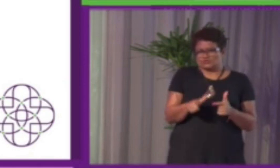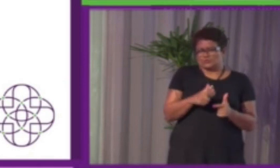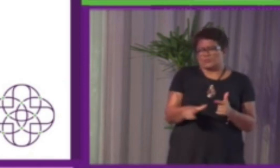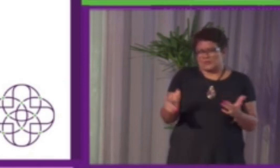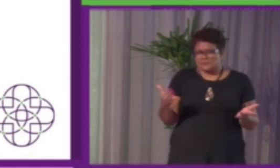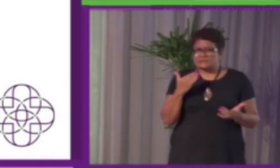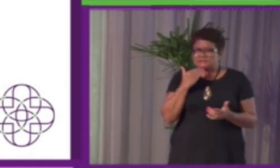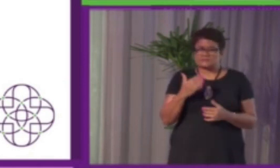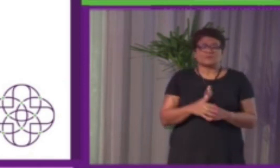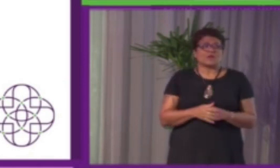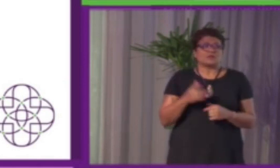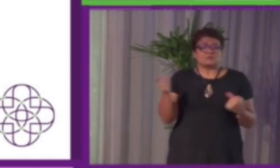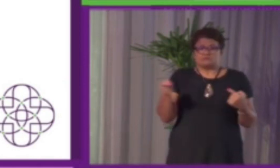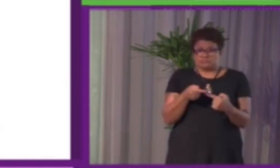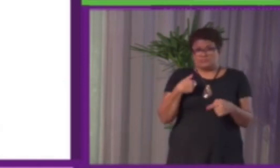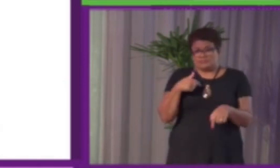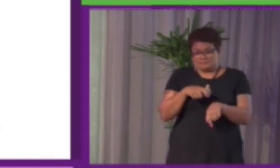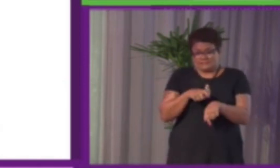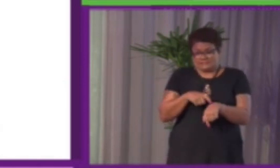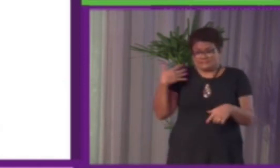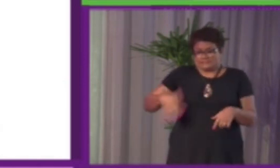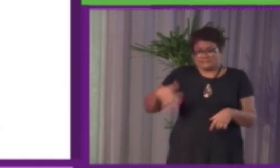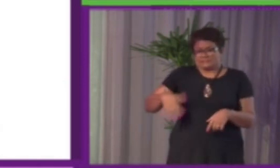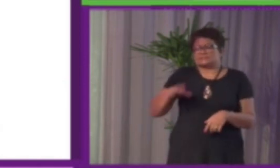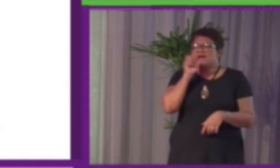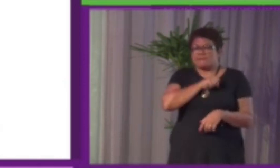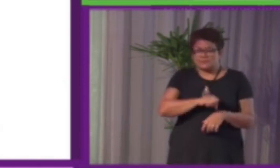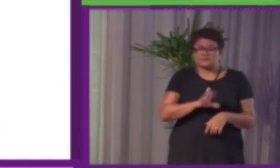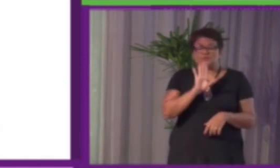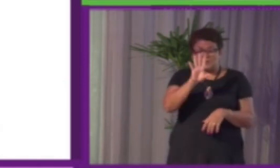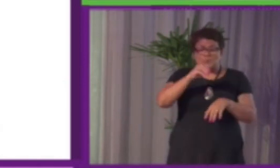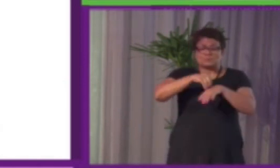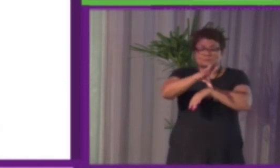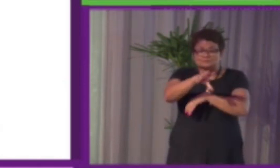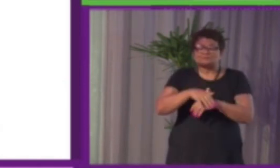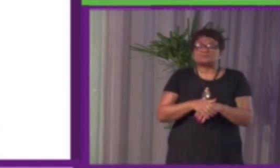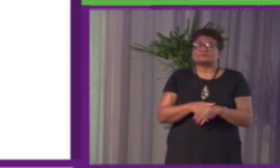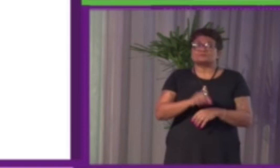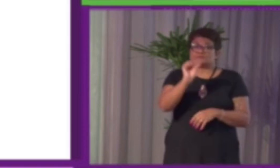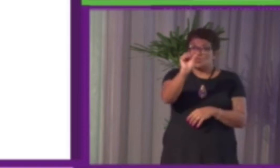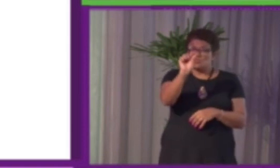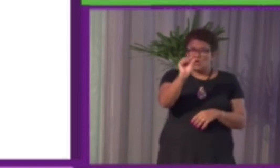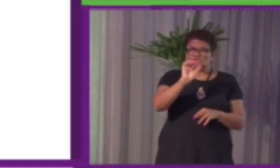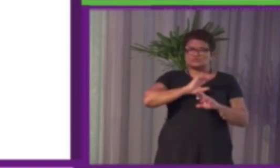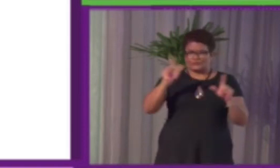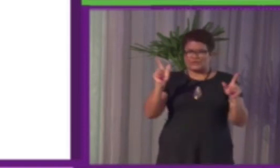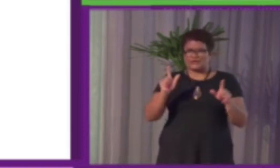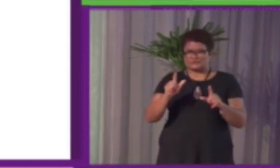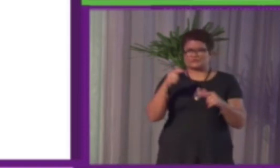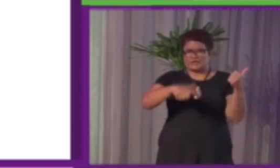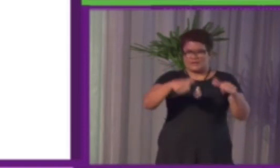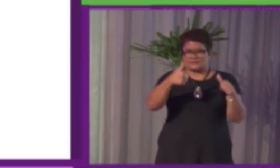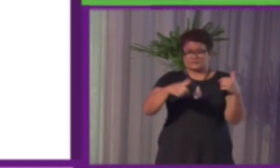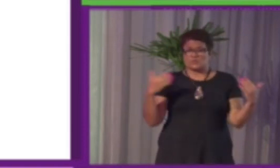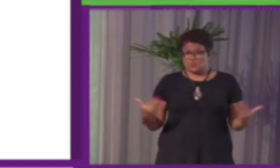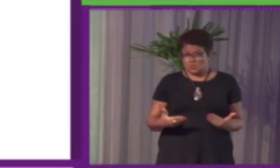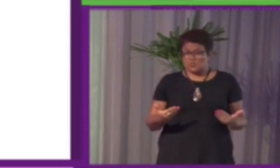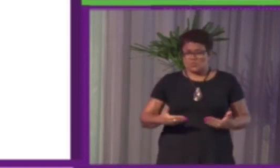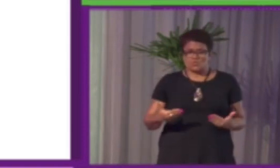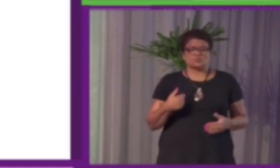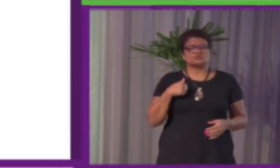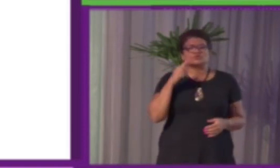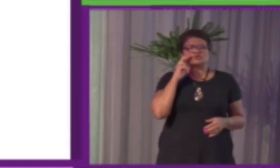tempo está acabando. Então, ela é um tipo de análise um pouco diferente da análise que a gente vê hoje. Hoje, nas análises de custo-efetividade, a